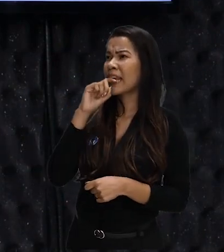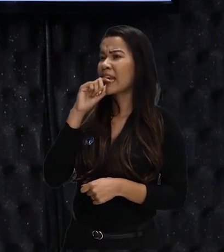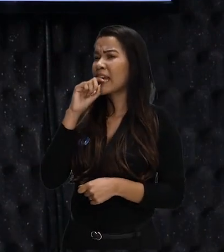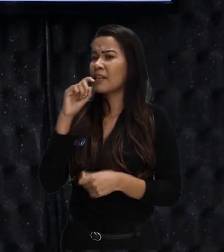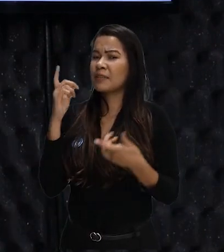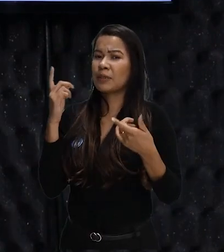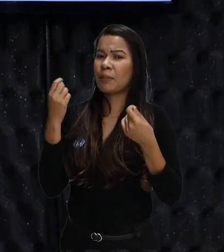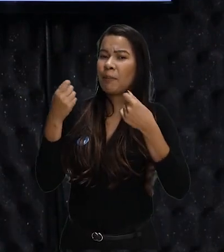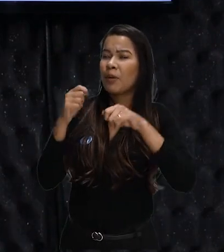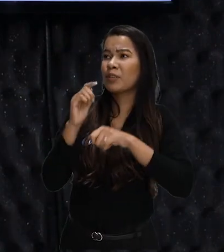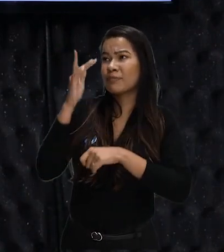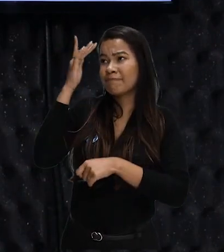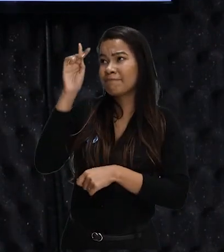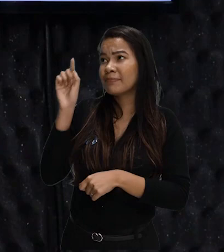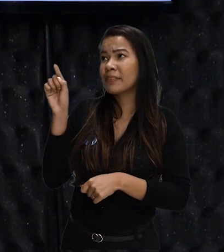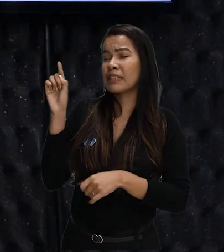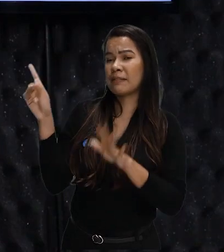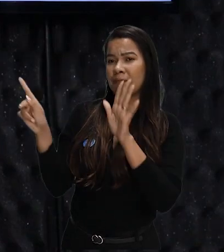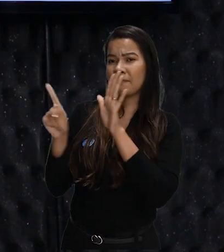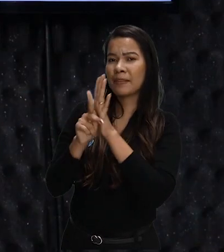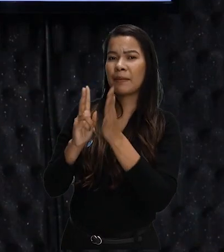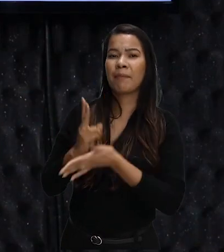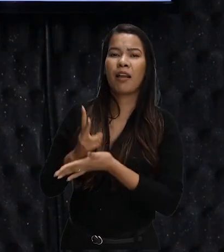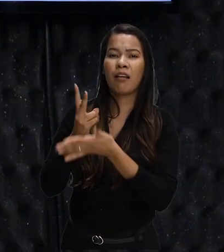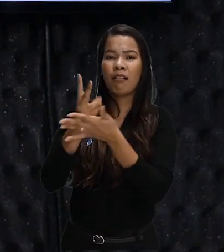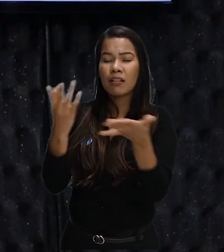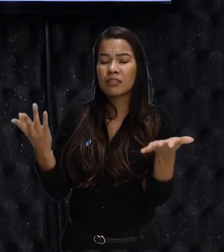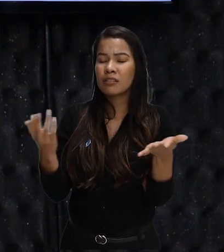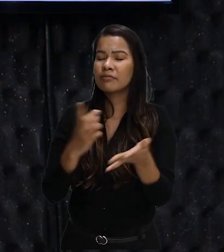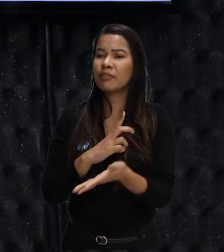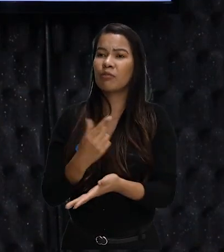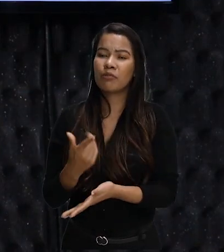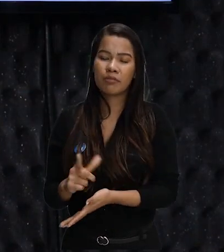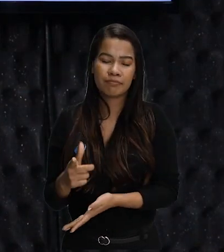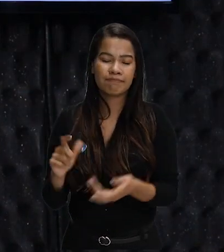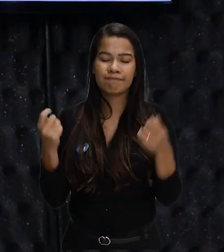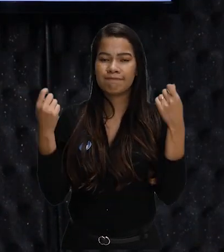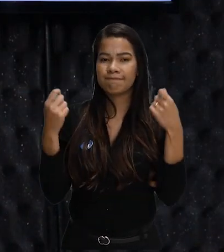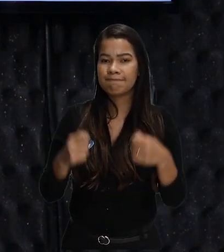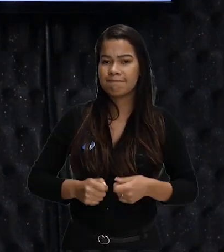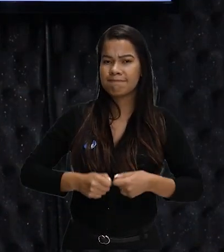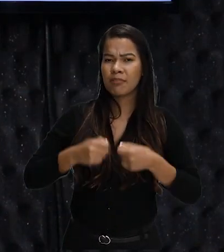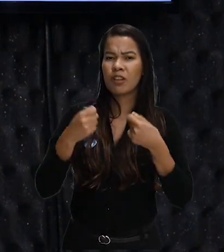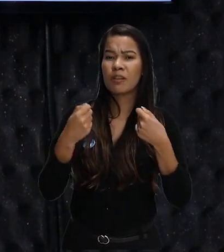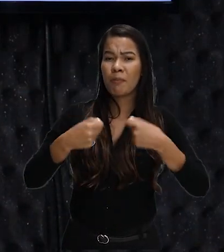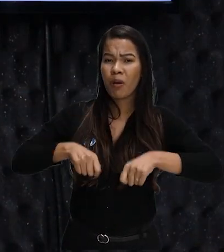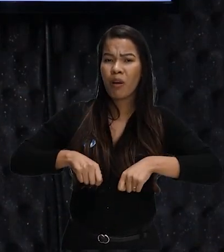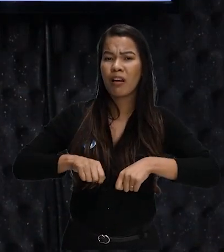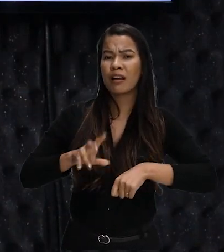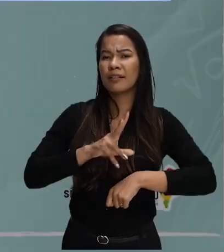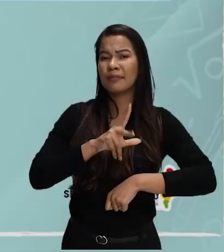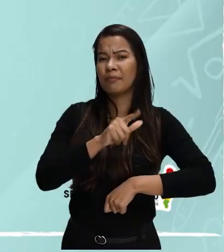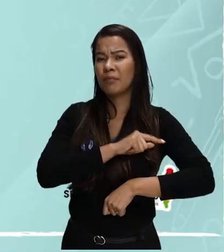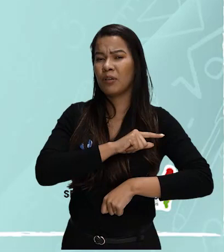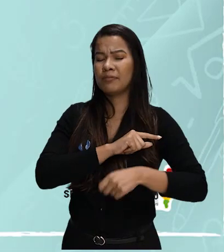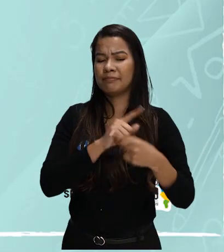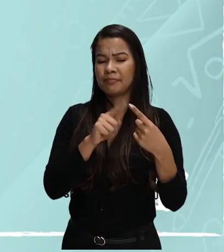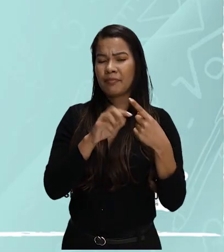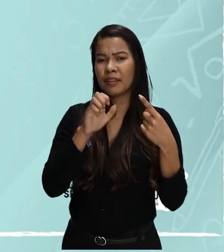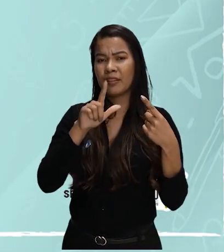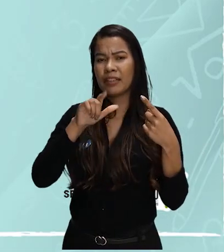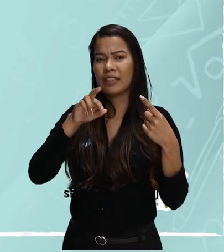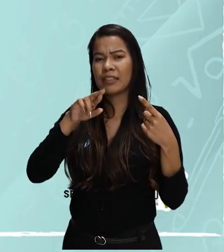ter você para sempre? Eu não. Então, não existe possibilidade de amor entre o eu lírico e a pessoa